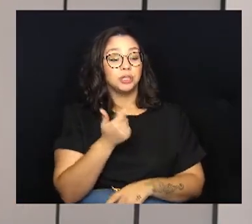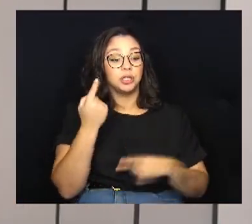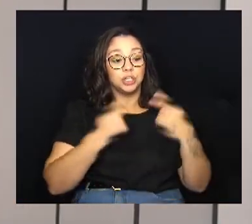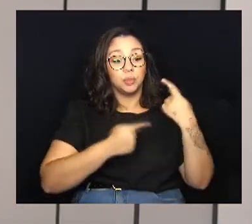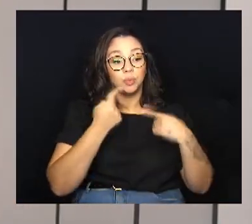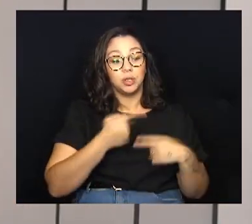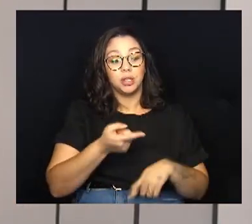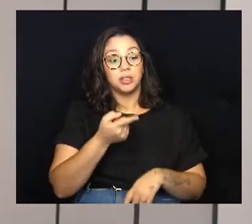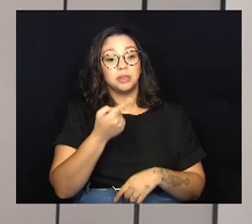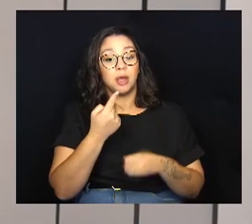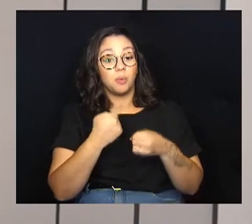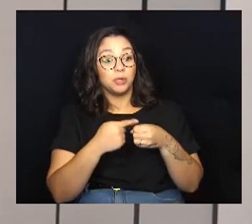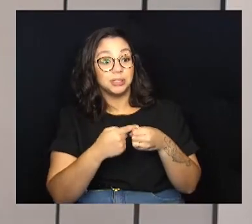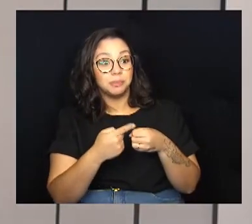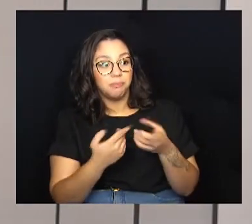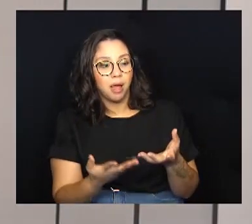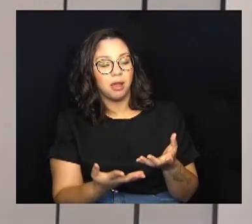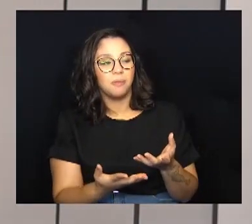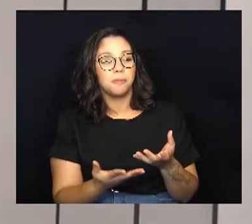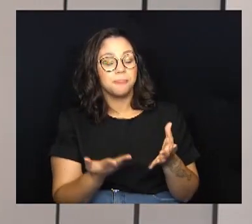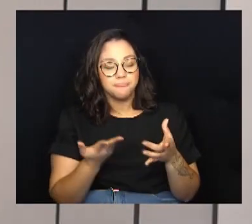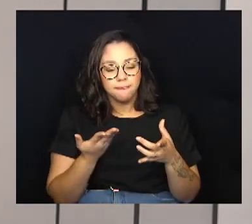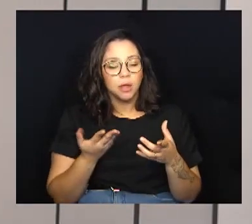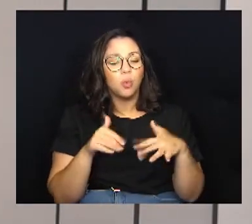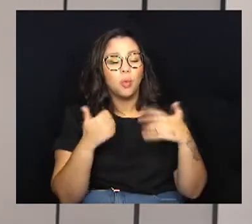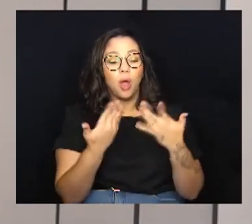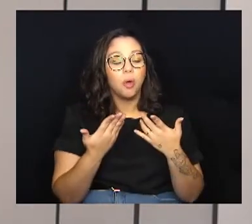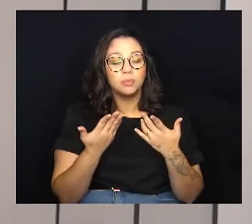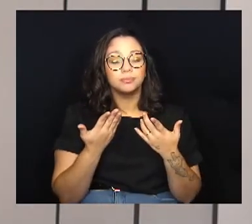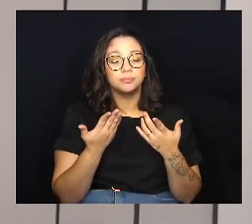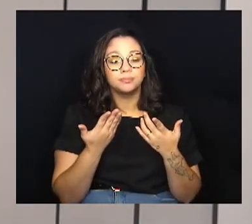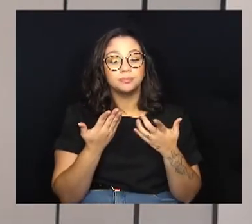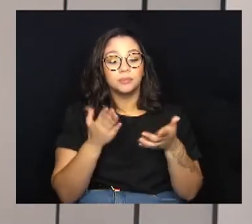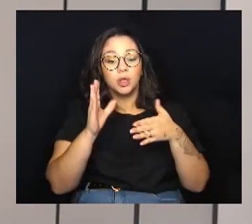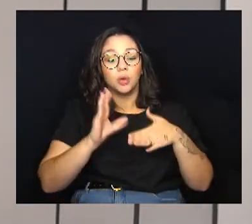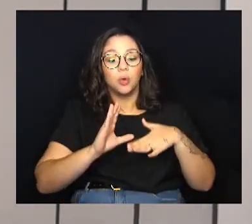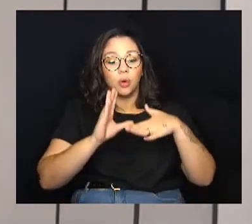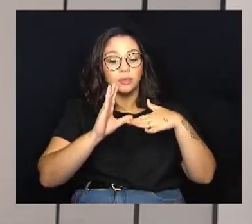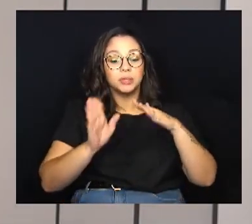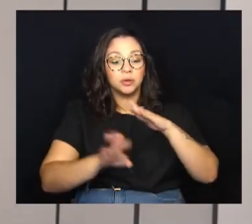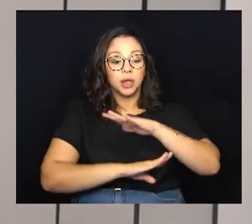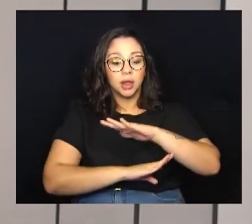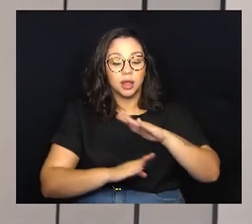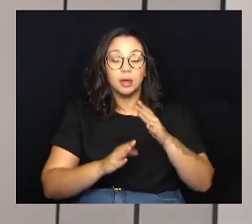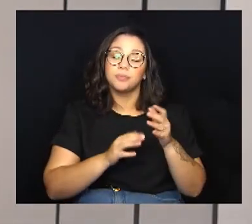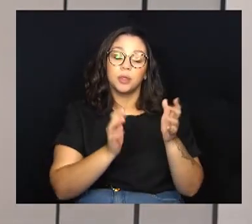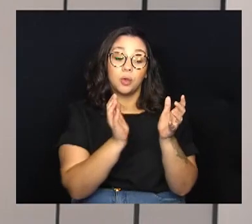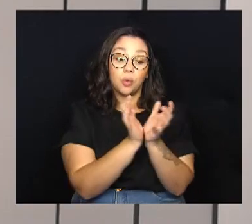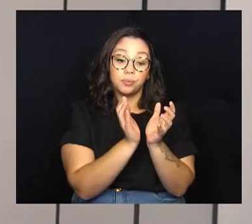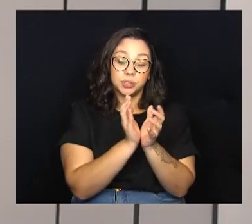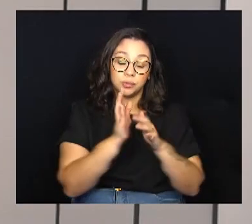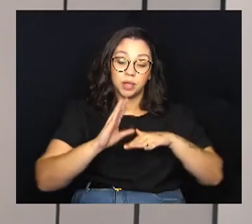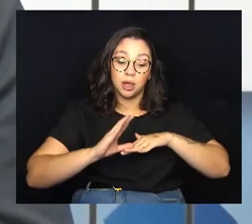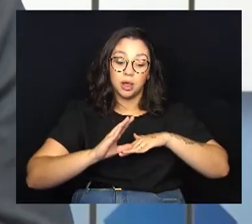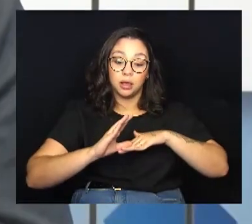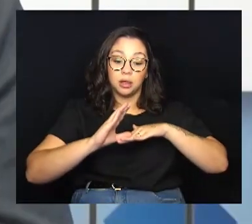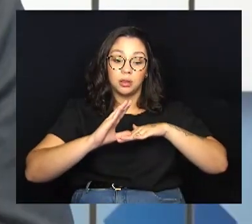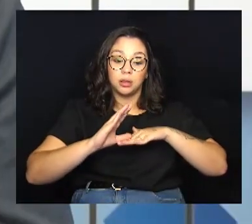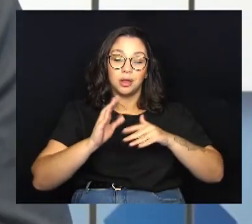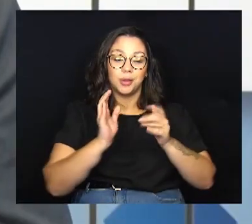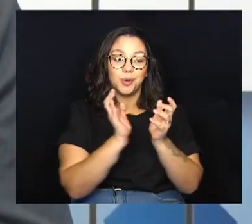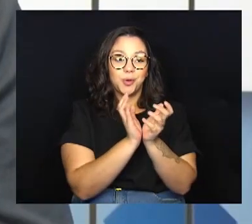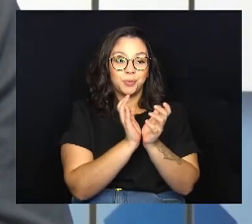que tem que ser discutido junto com a população, né, com a sociedade civil, o poder público, para a gente fazer esse